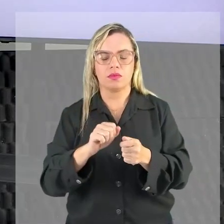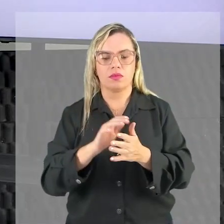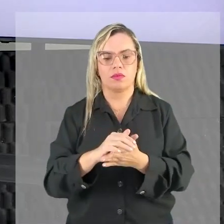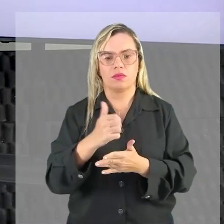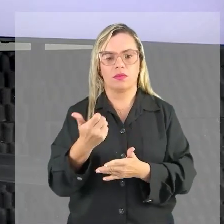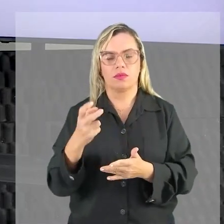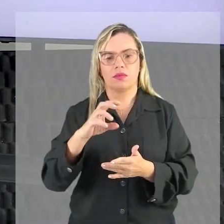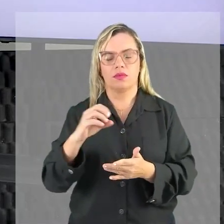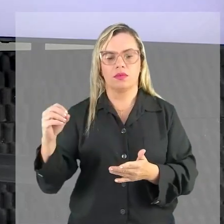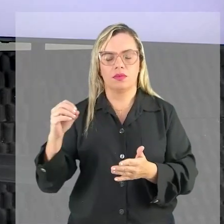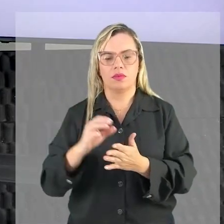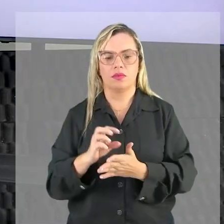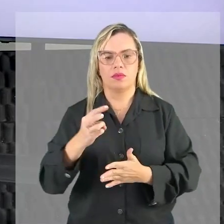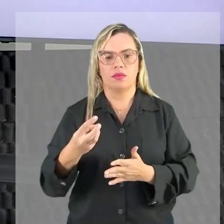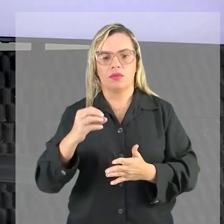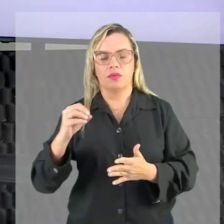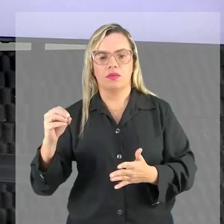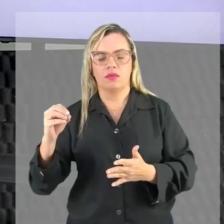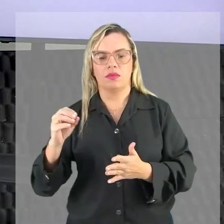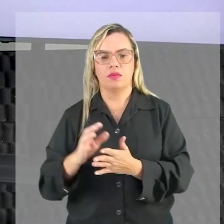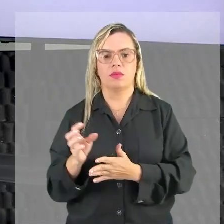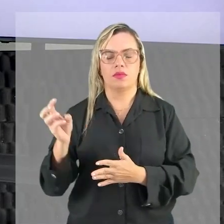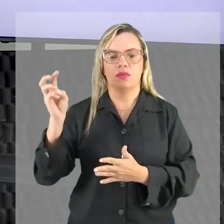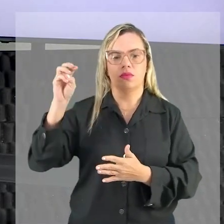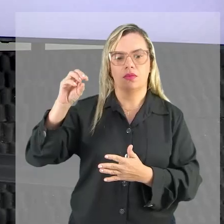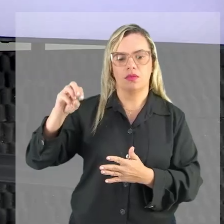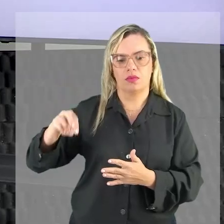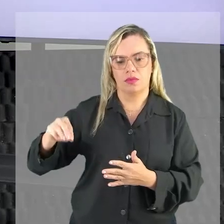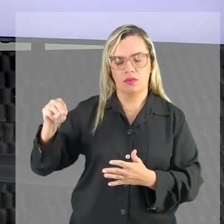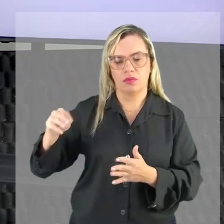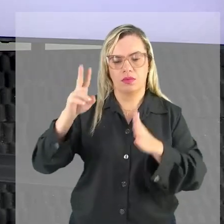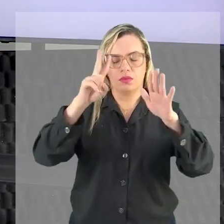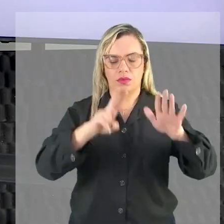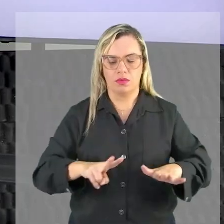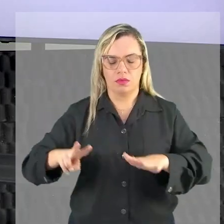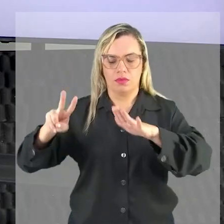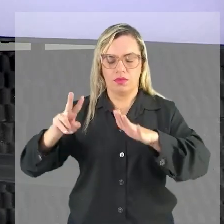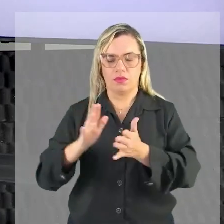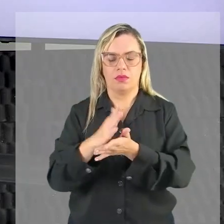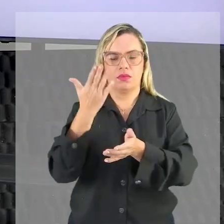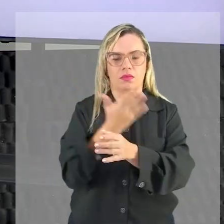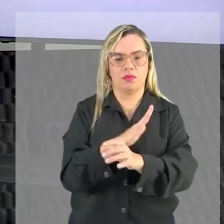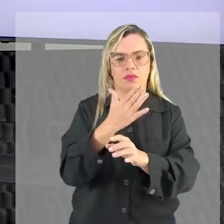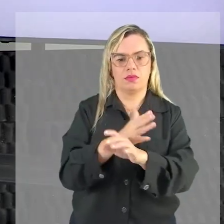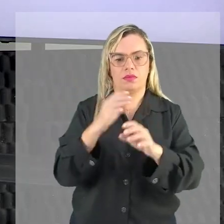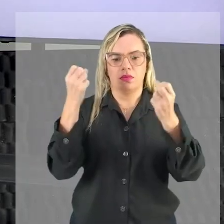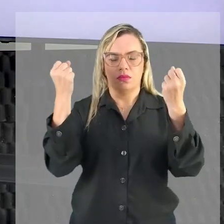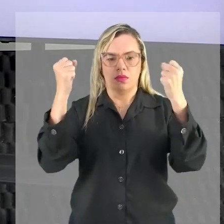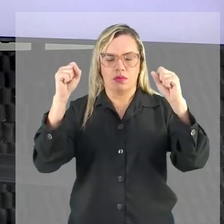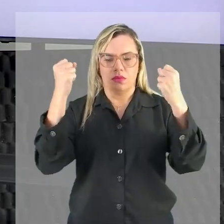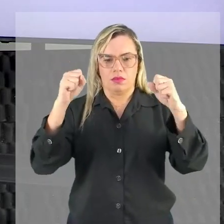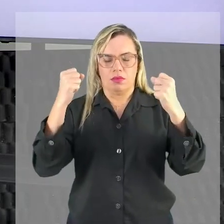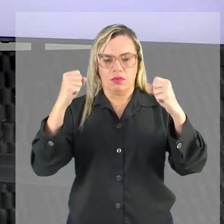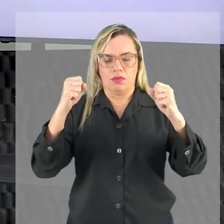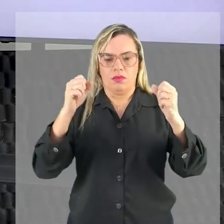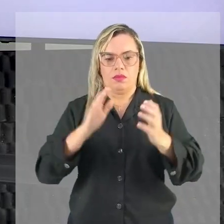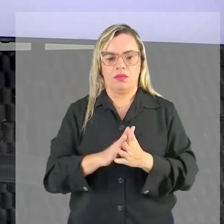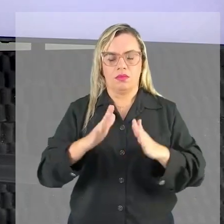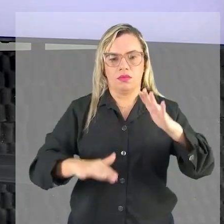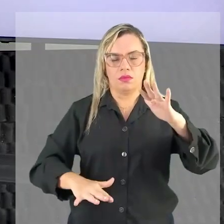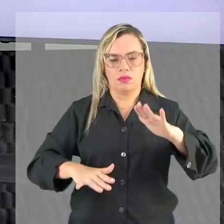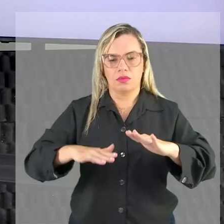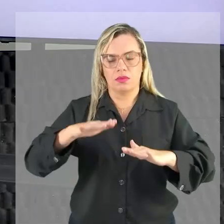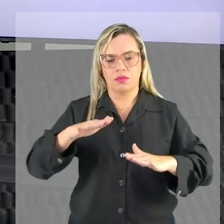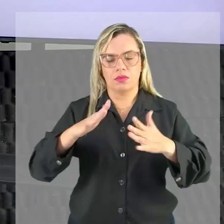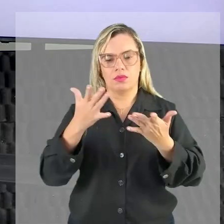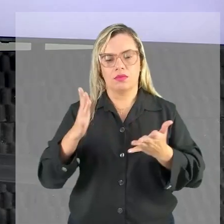a 300 minutos semanais, tá, de atividades de intensidade moderada. Ele